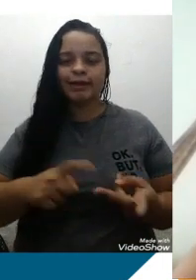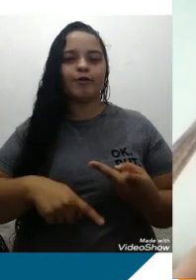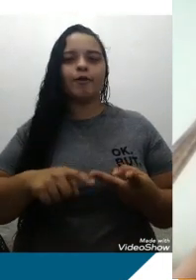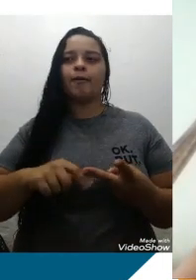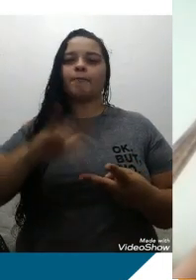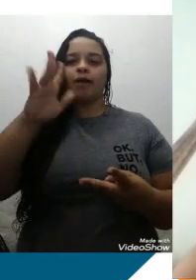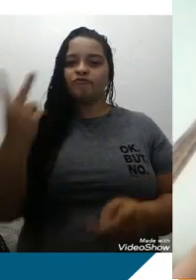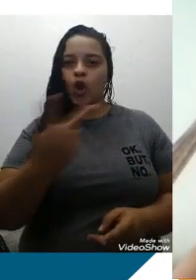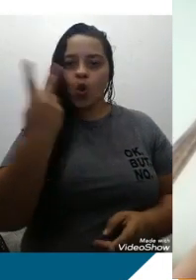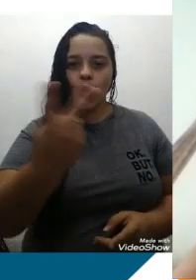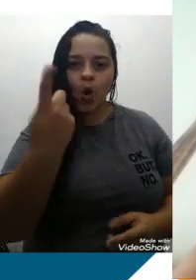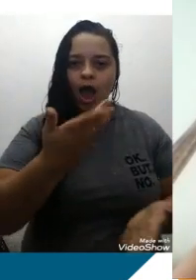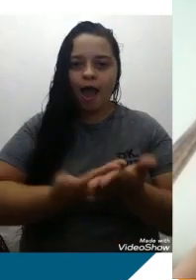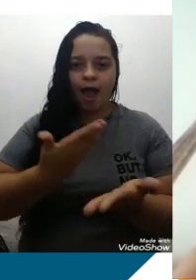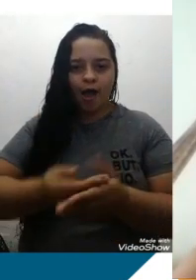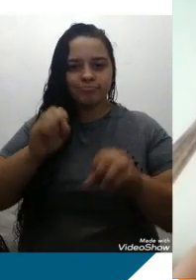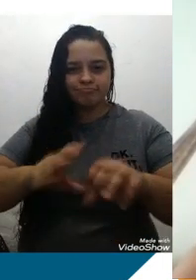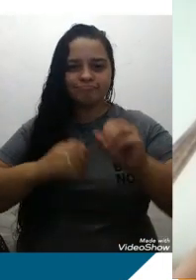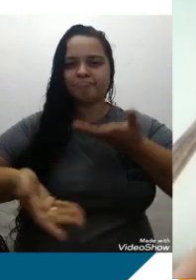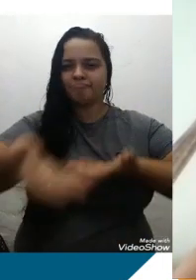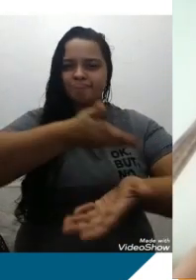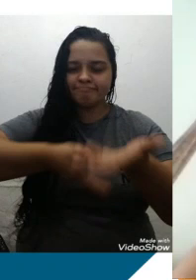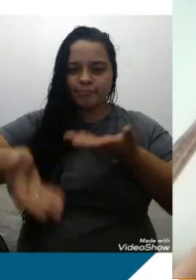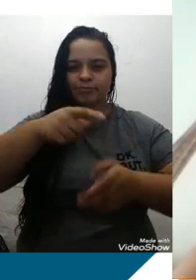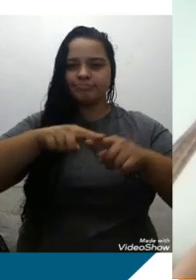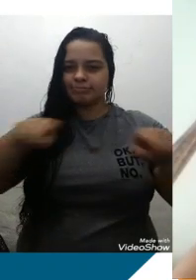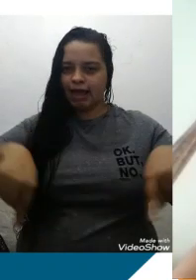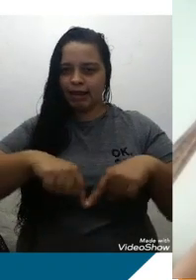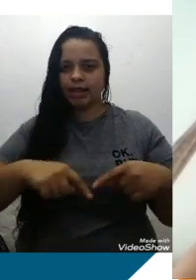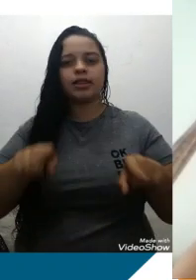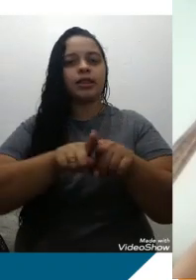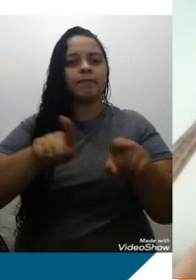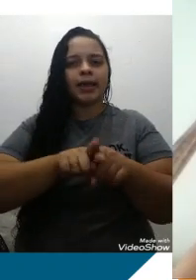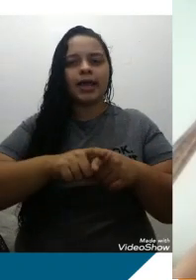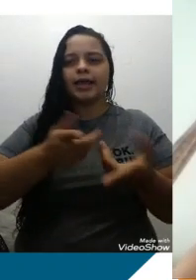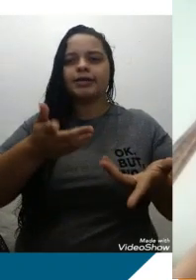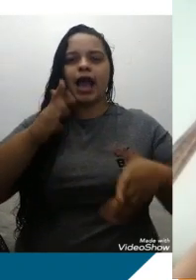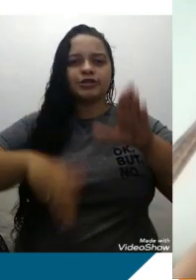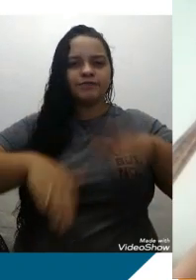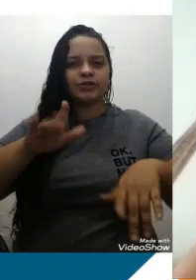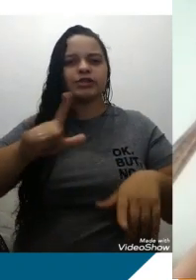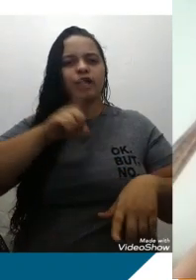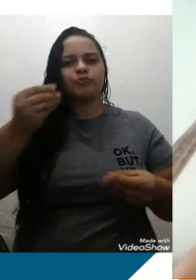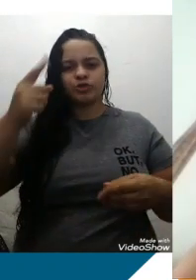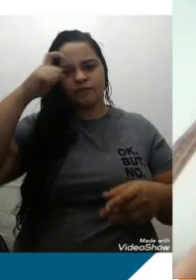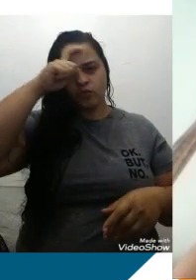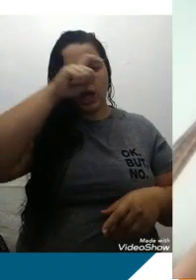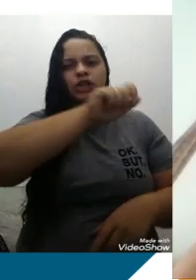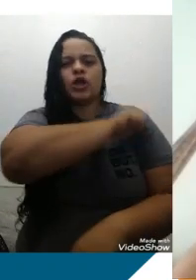mais valorizavam aquele espaço de troca da sala de aula. Isso mesmo, muitas vezes, enfrentando muitas